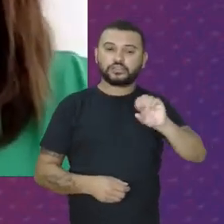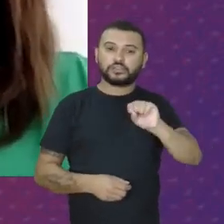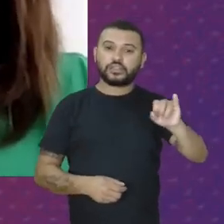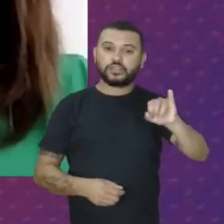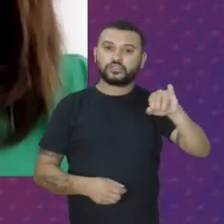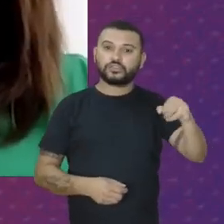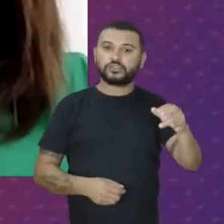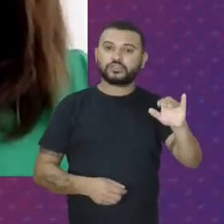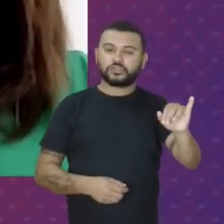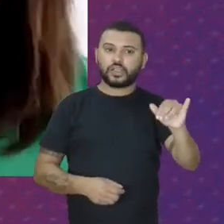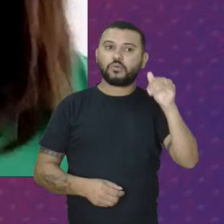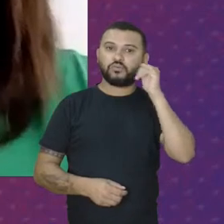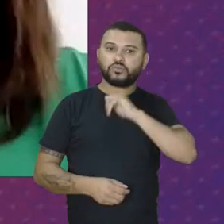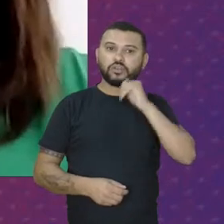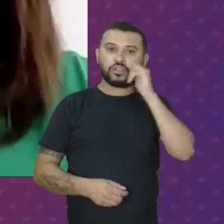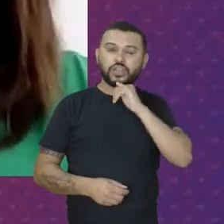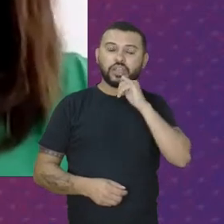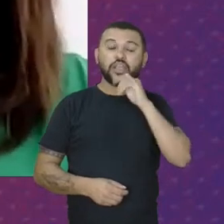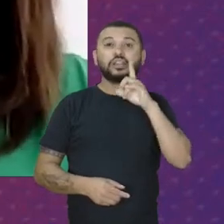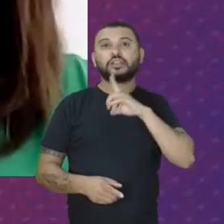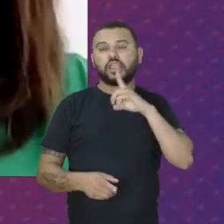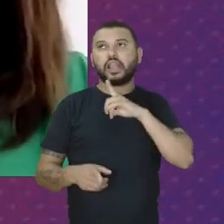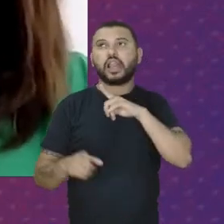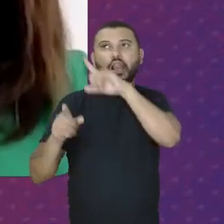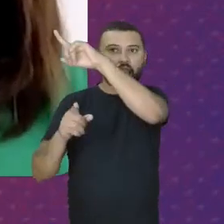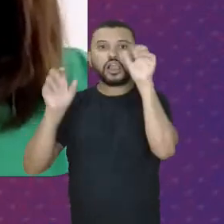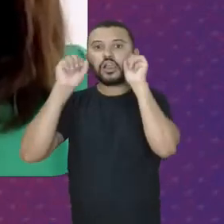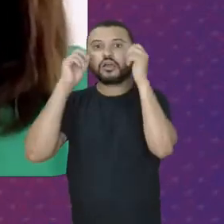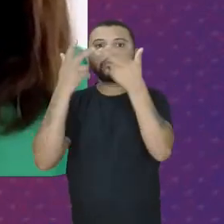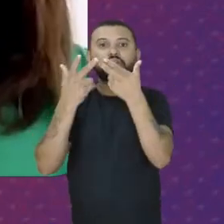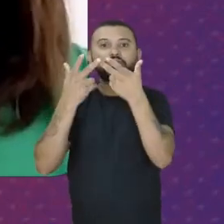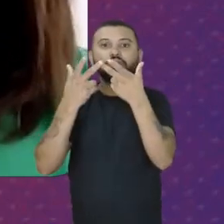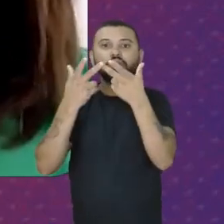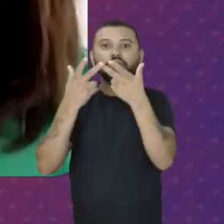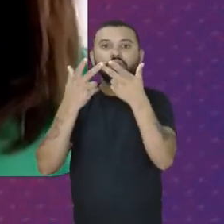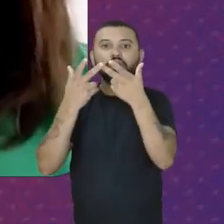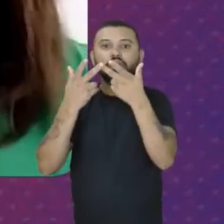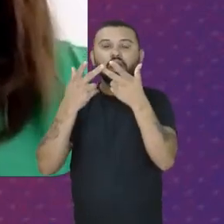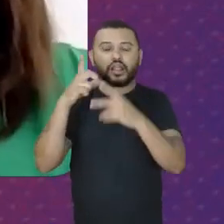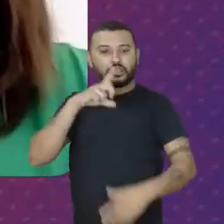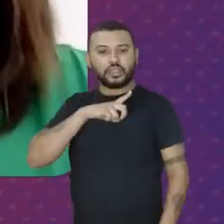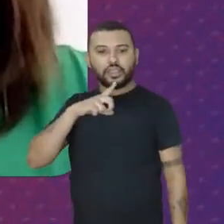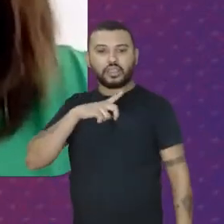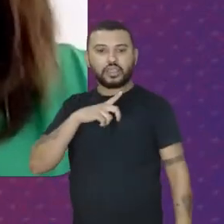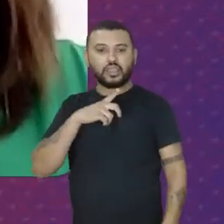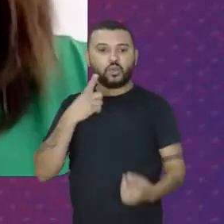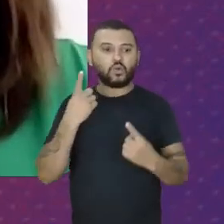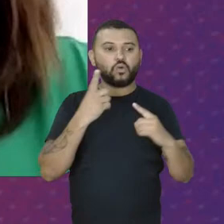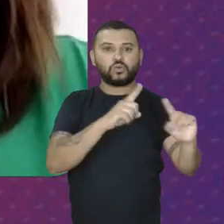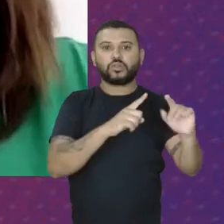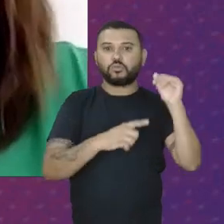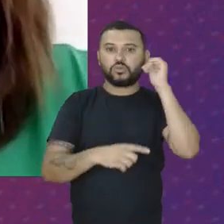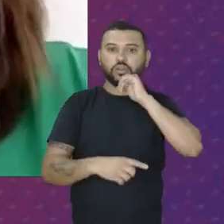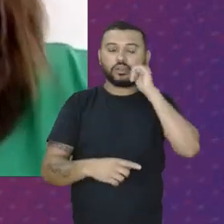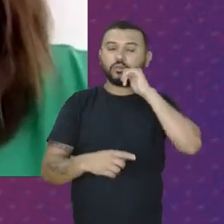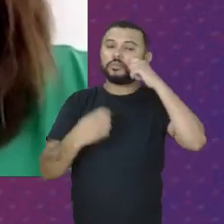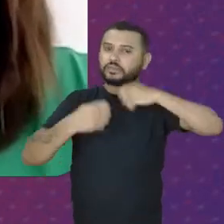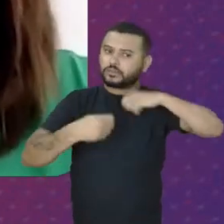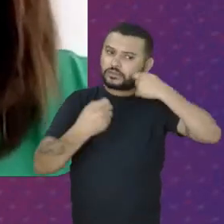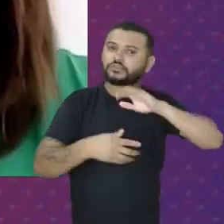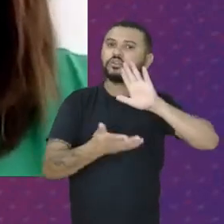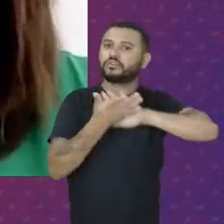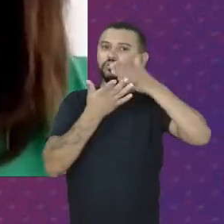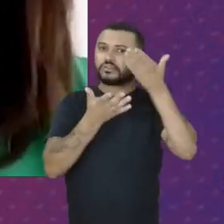sequer a Câmara de Vereadores foi toda uma disputa para que ela pudesse ter um intérprete